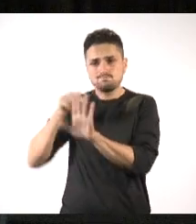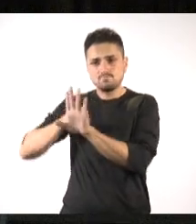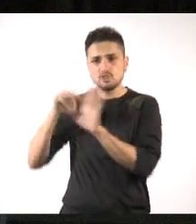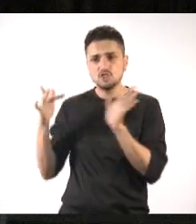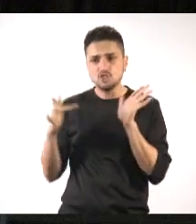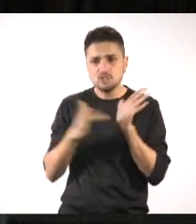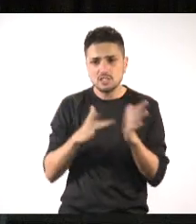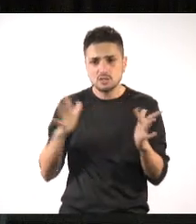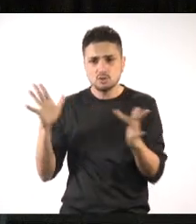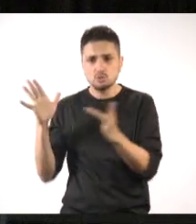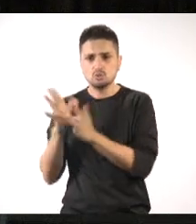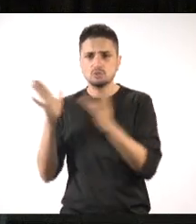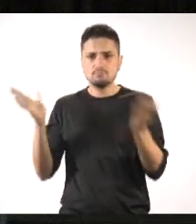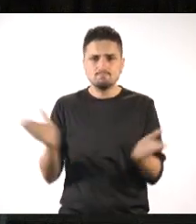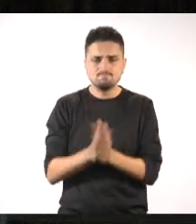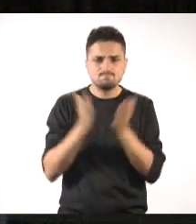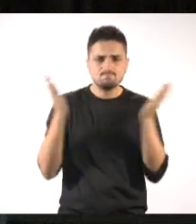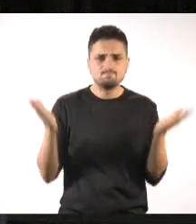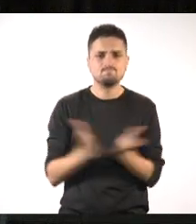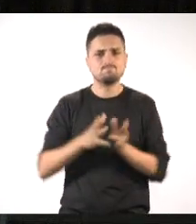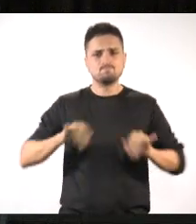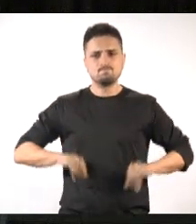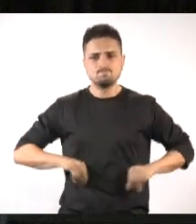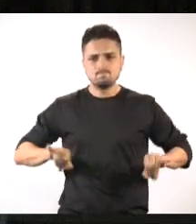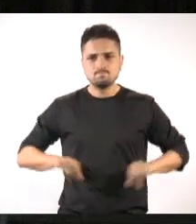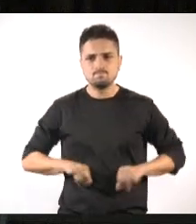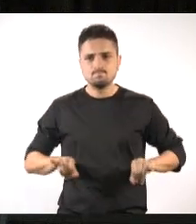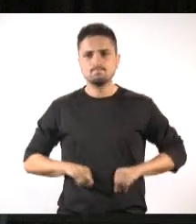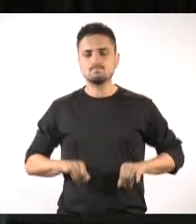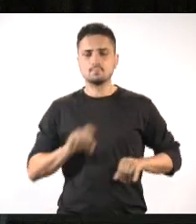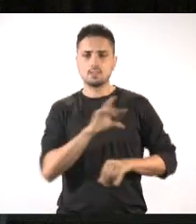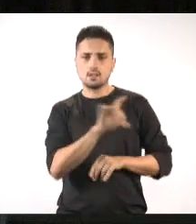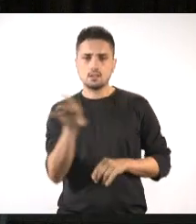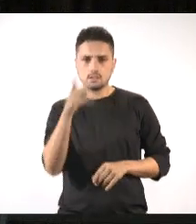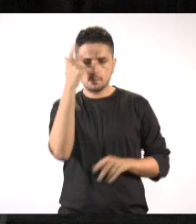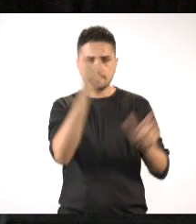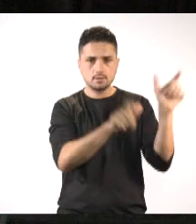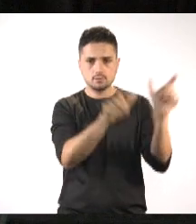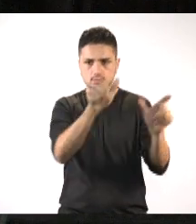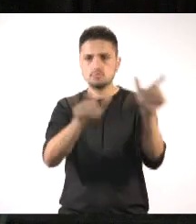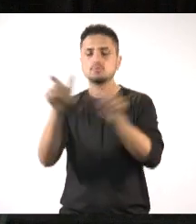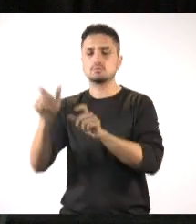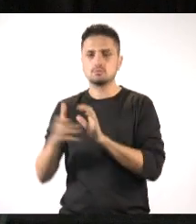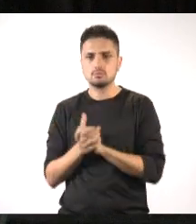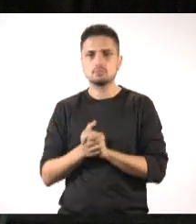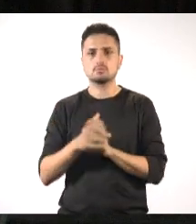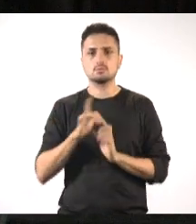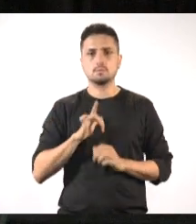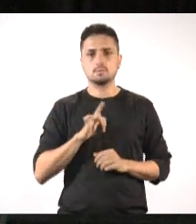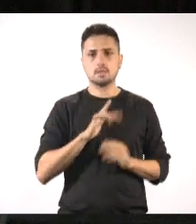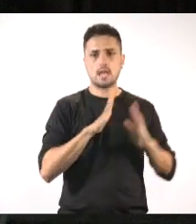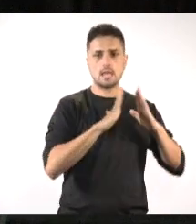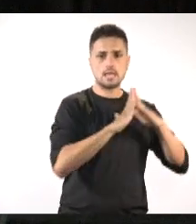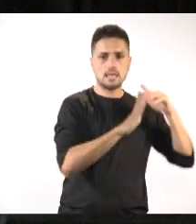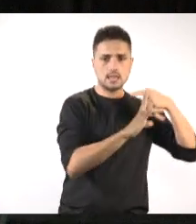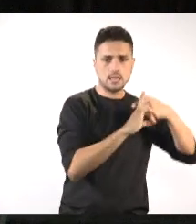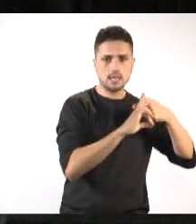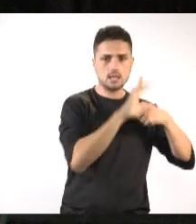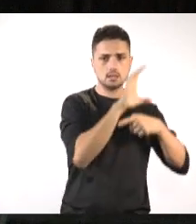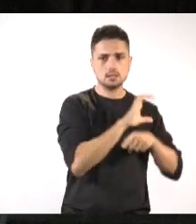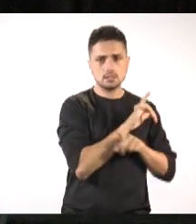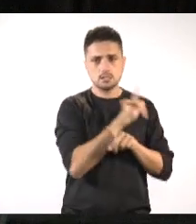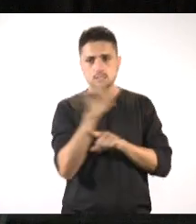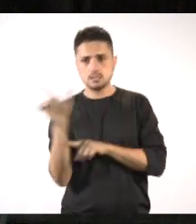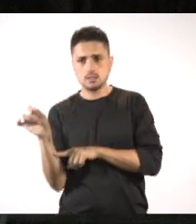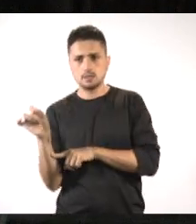vilipendiado, miserável. Cada pessoa, e é o que nos norteia hoje. Quando a gente sai da igreja e deixa o